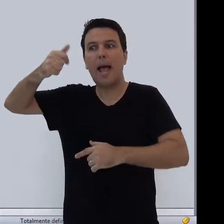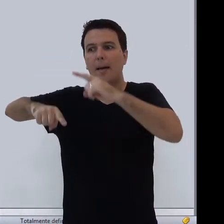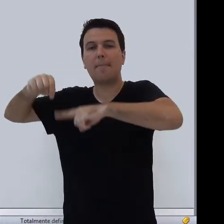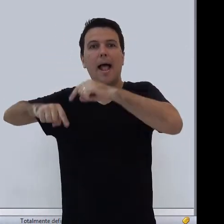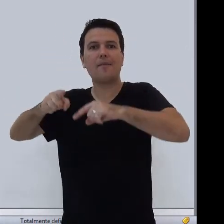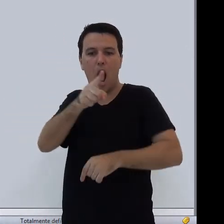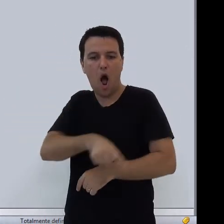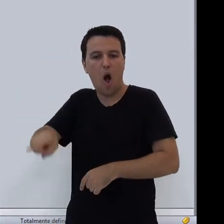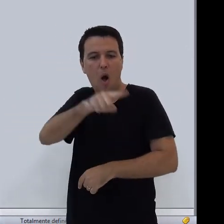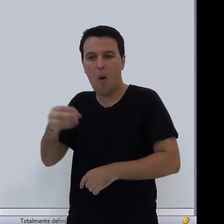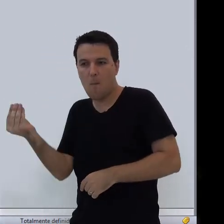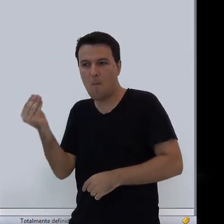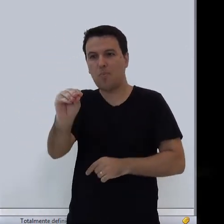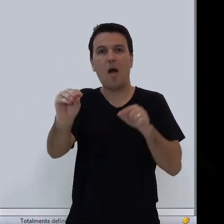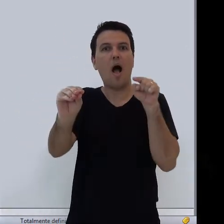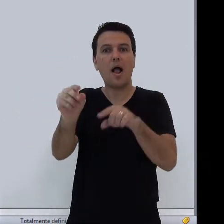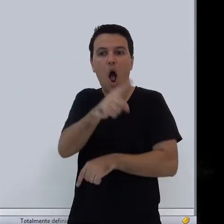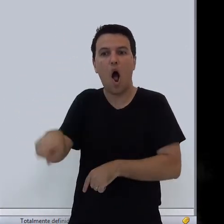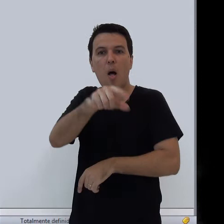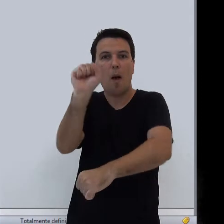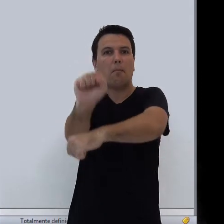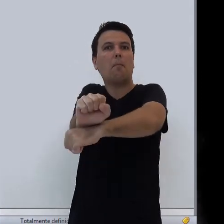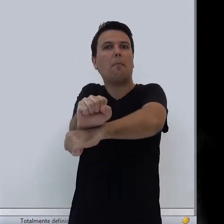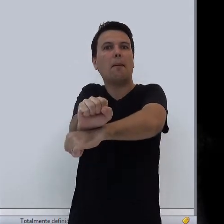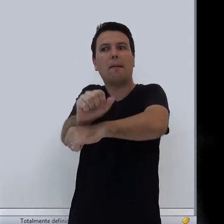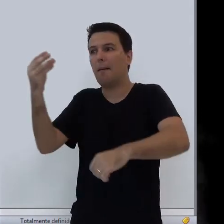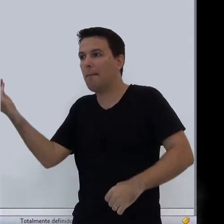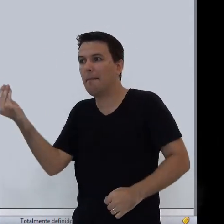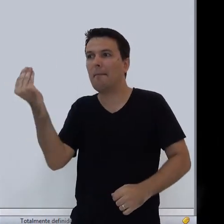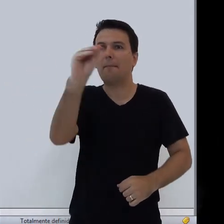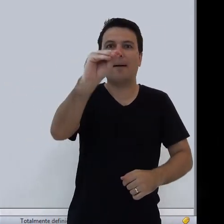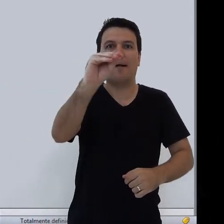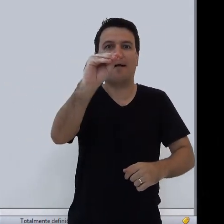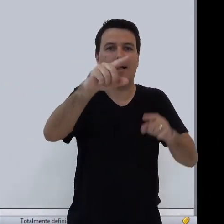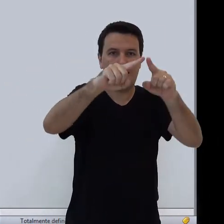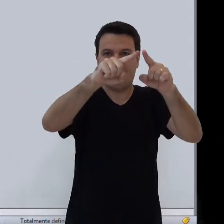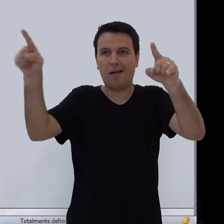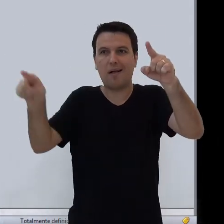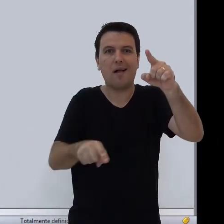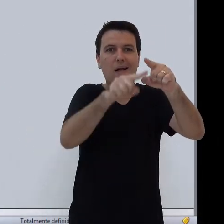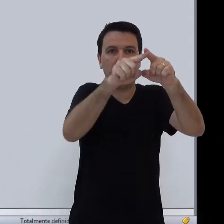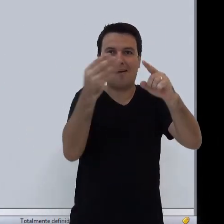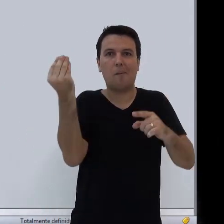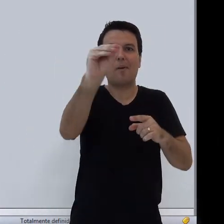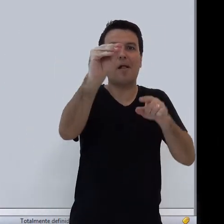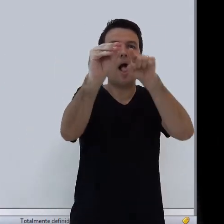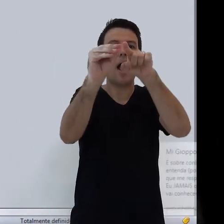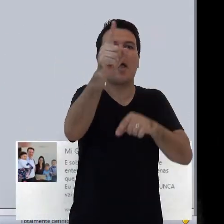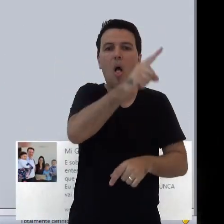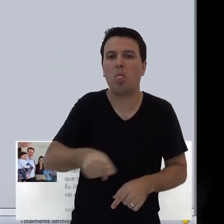por exemplo, inserindo a roda, ela vai ficar fixa e o quadro vai girar em torno da roda, né? Então é uma